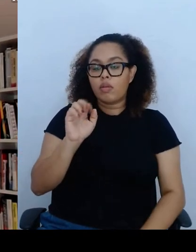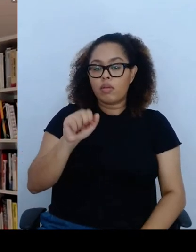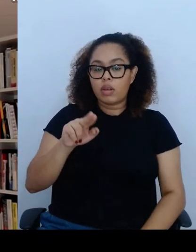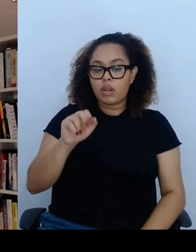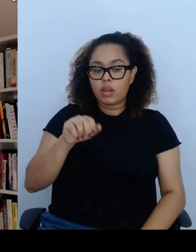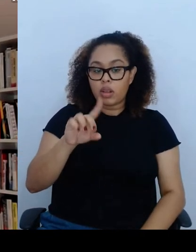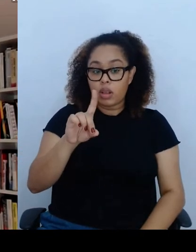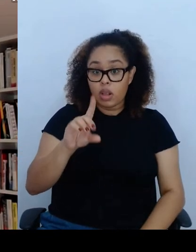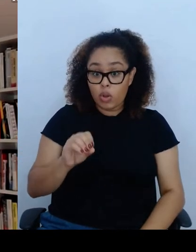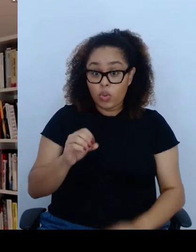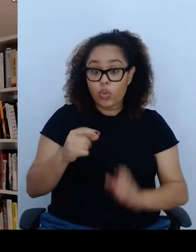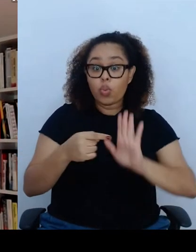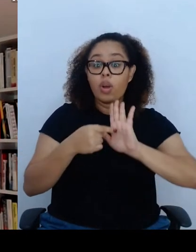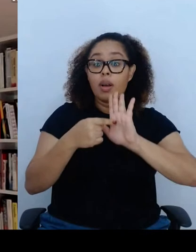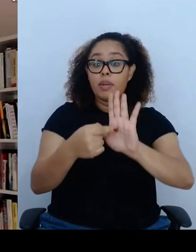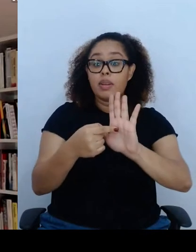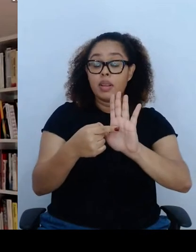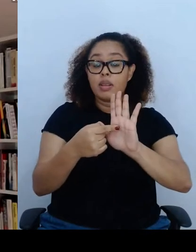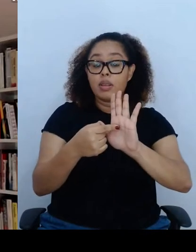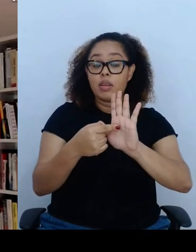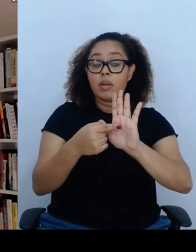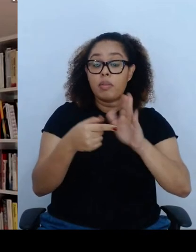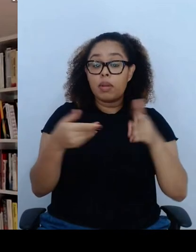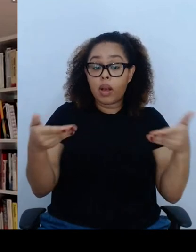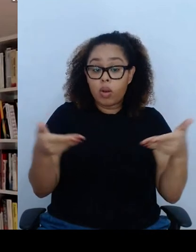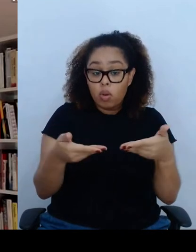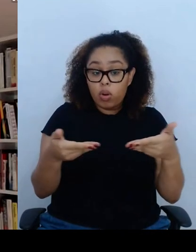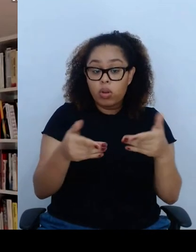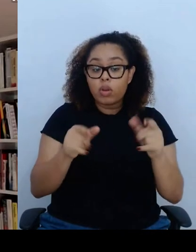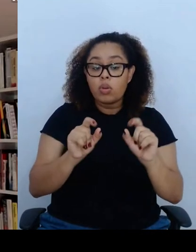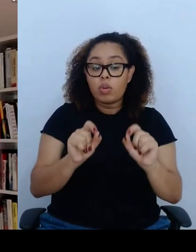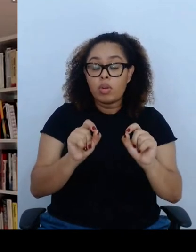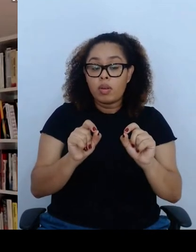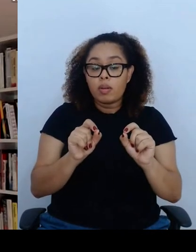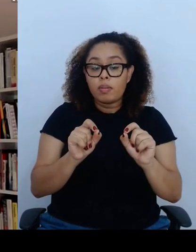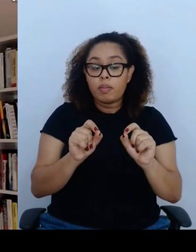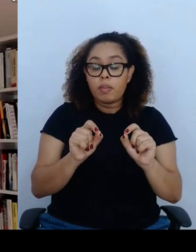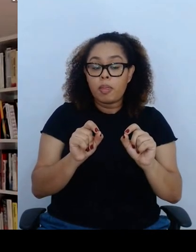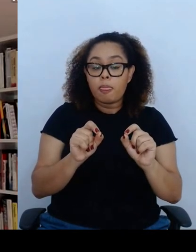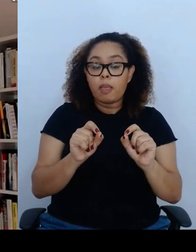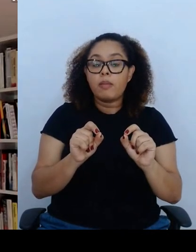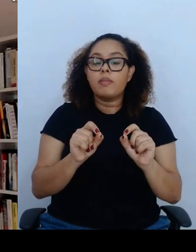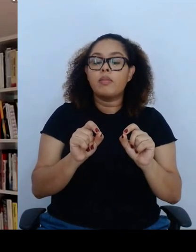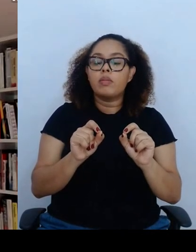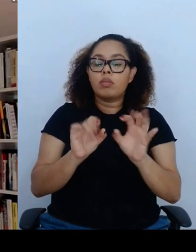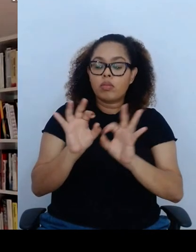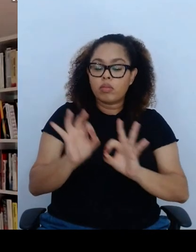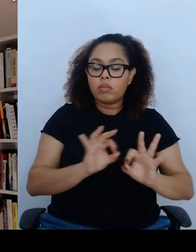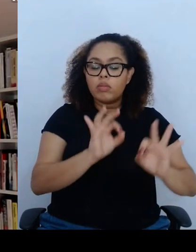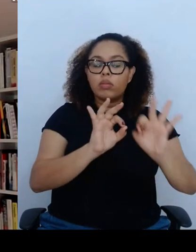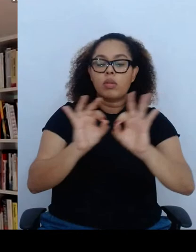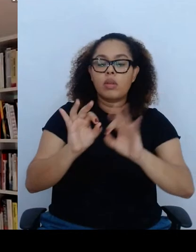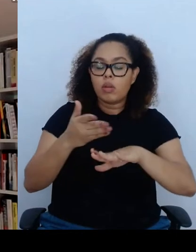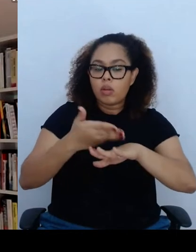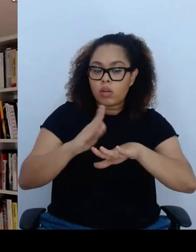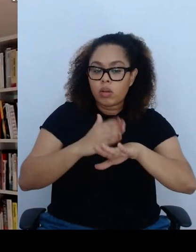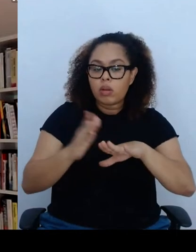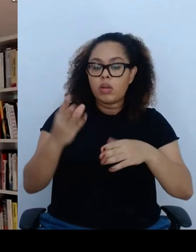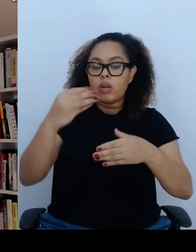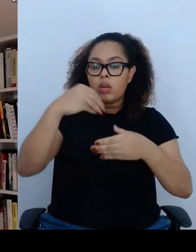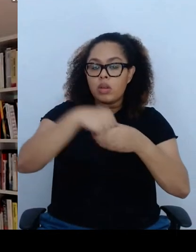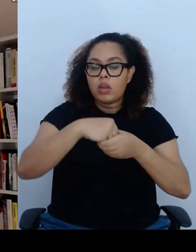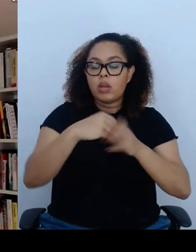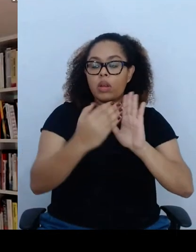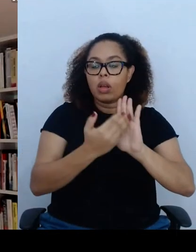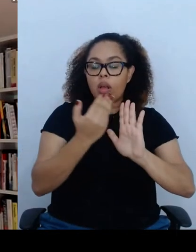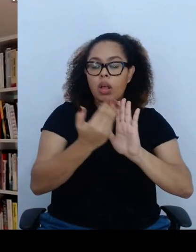é que feitas né hoje geraram ensaios para o nosso catálogo até publicado no ano